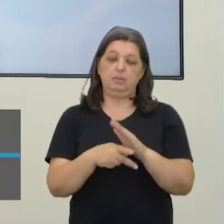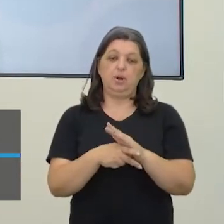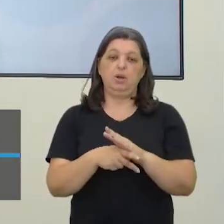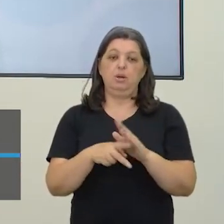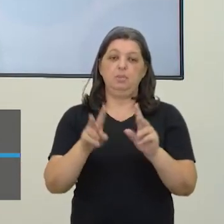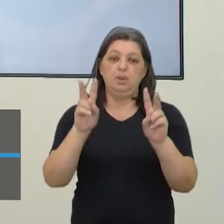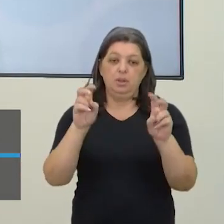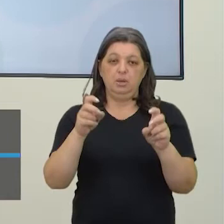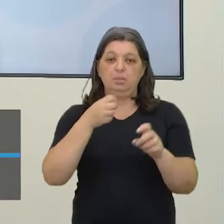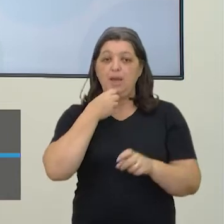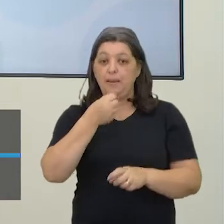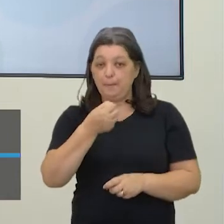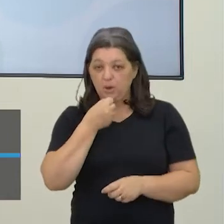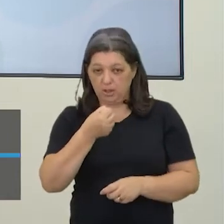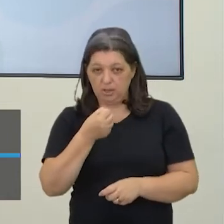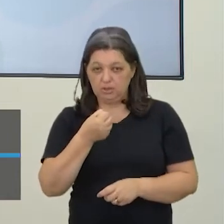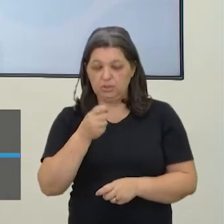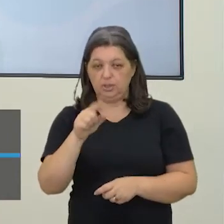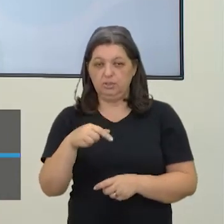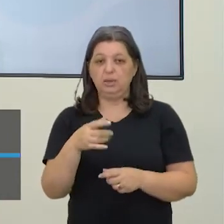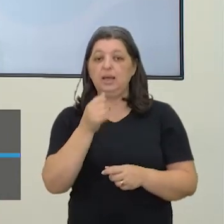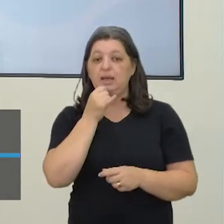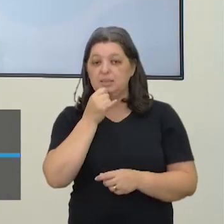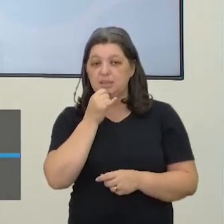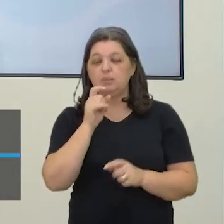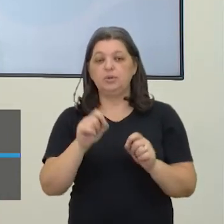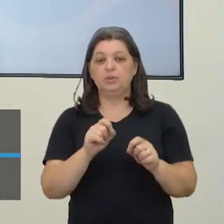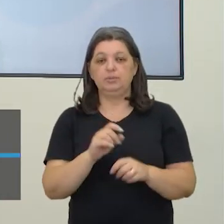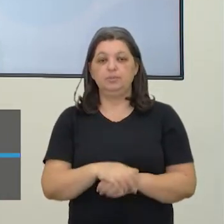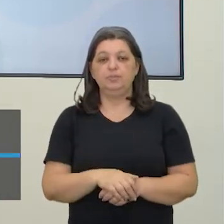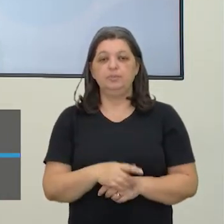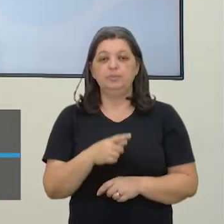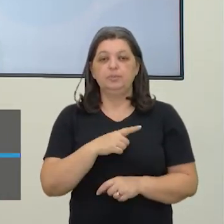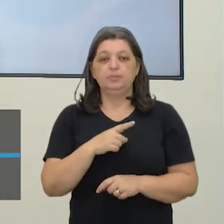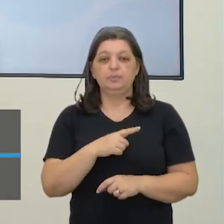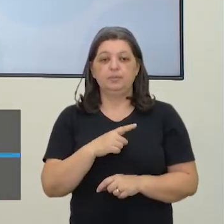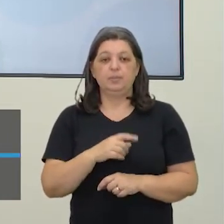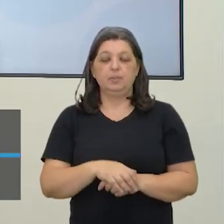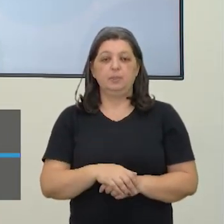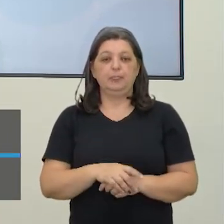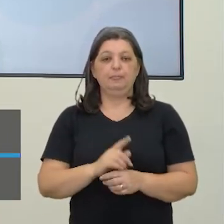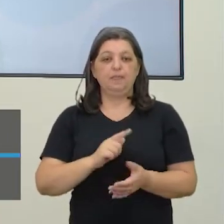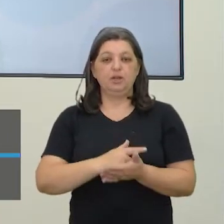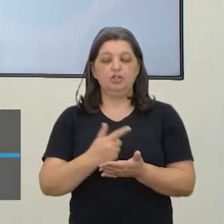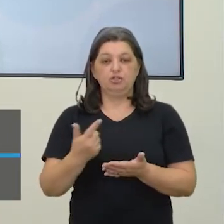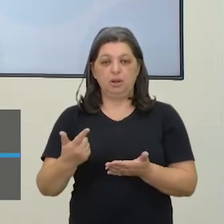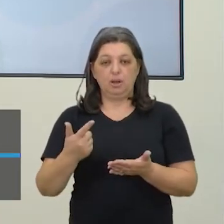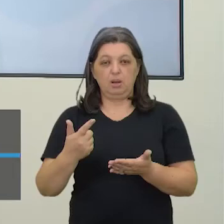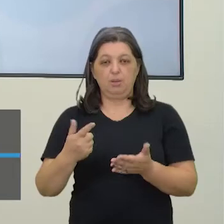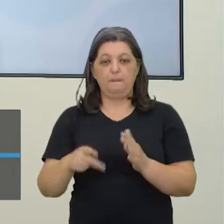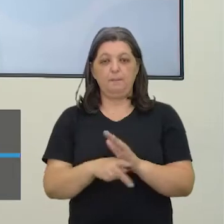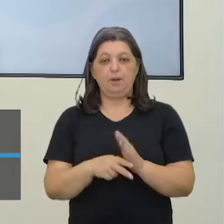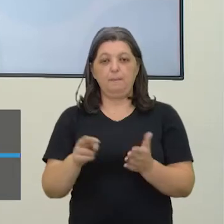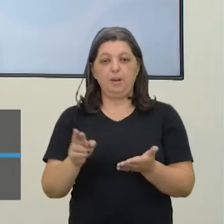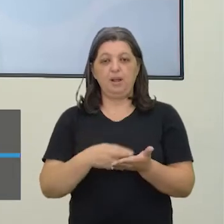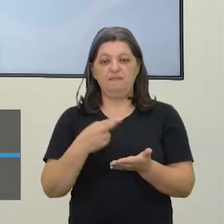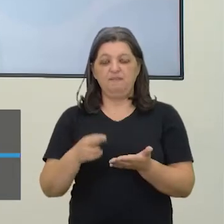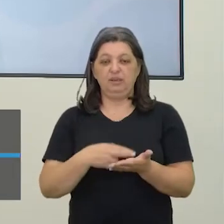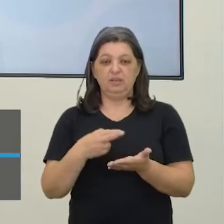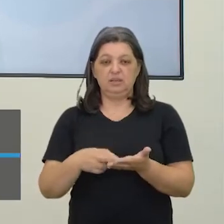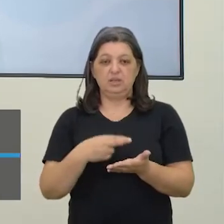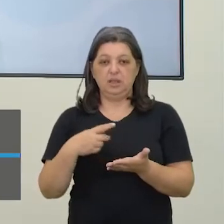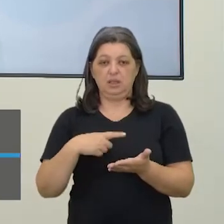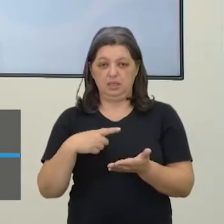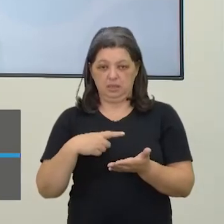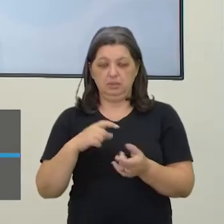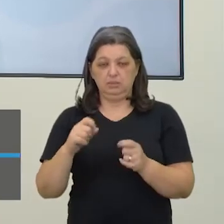exemplo, para dar exemplos de mais reportagens, aqui a gente tem um jornal, né, uma revista que aprofunda bastante, que é o Nexus,